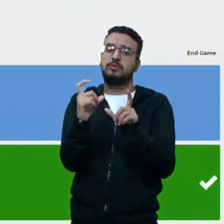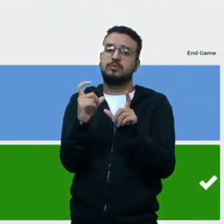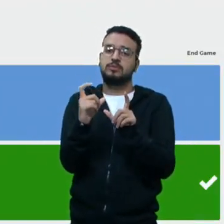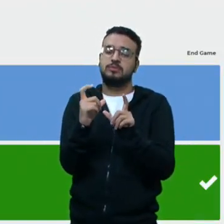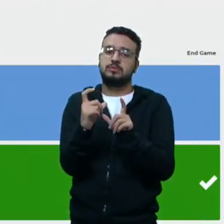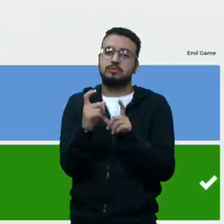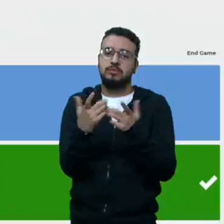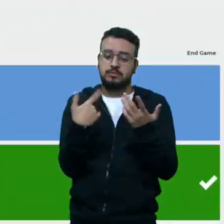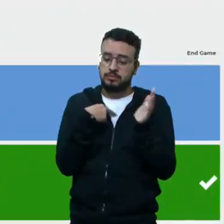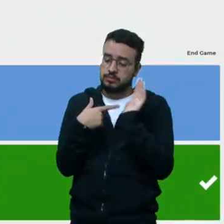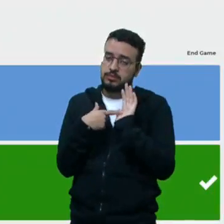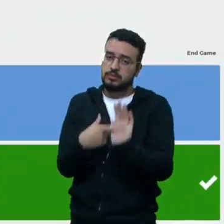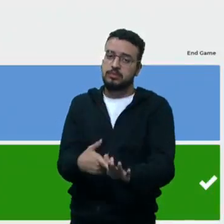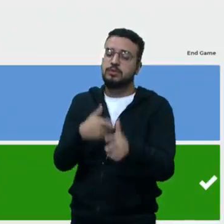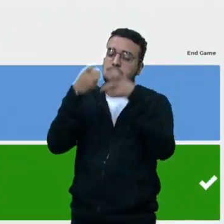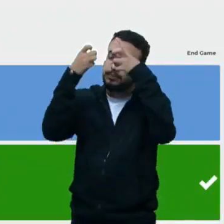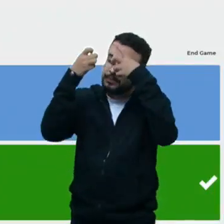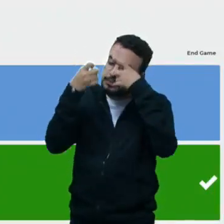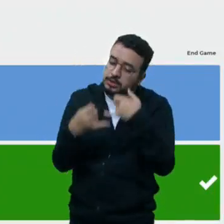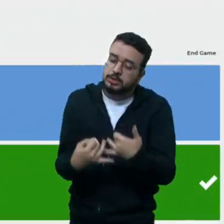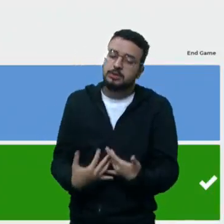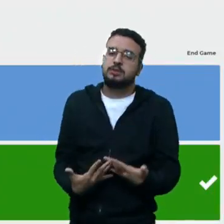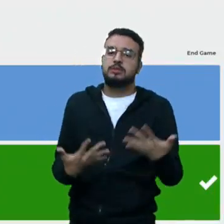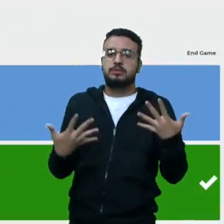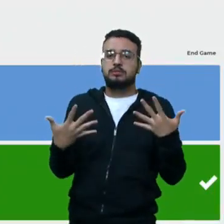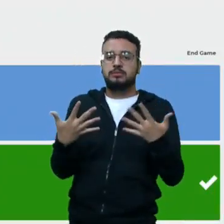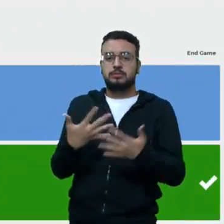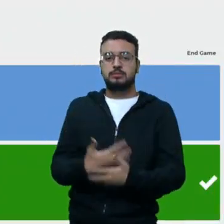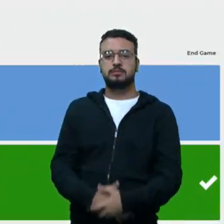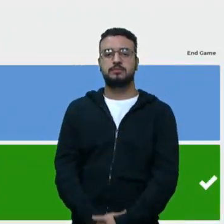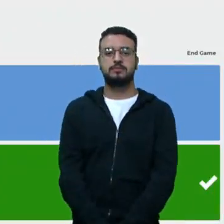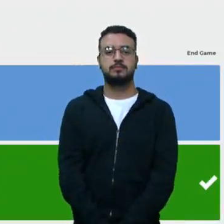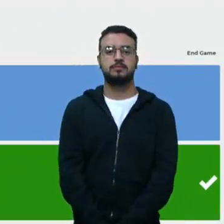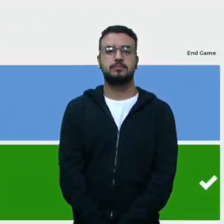eu expliquei, falei para vocês um pouco mais sobre esse tipo de plexo.